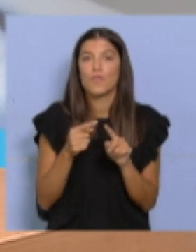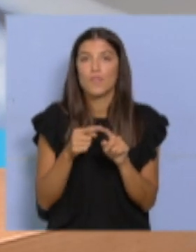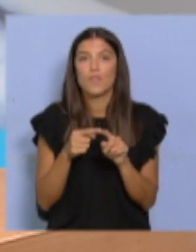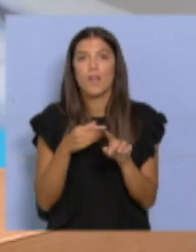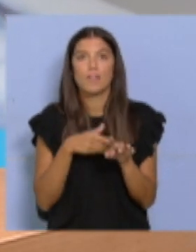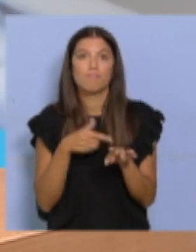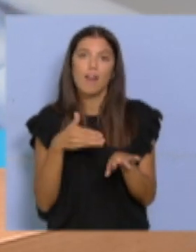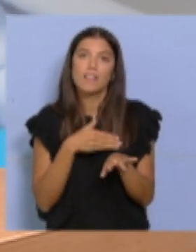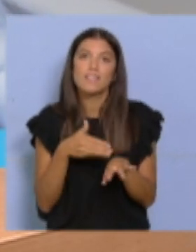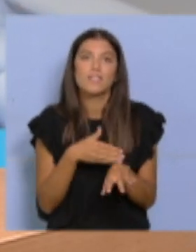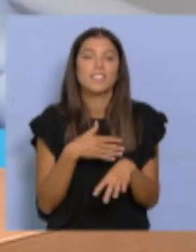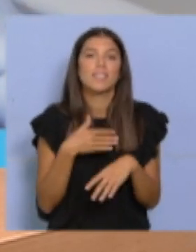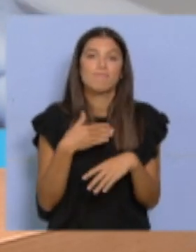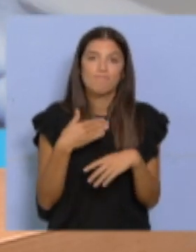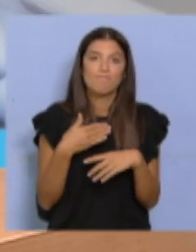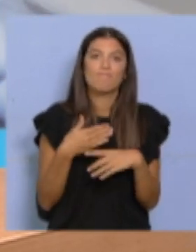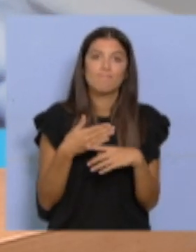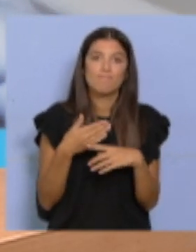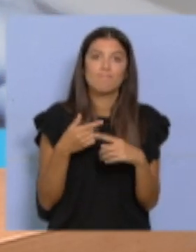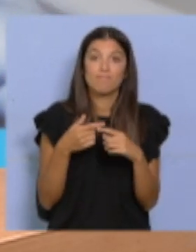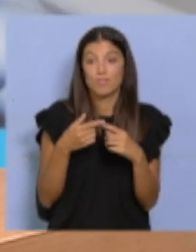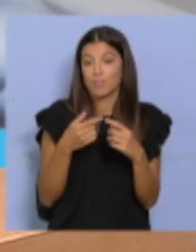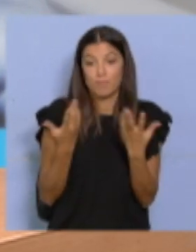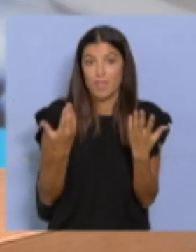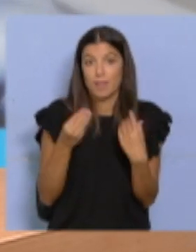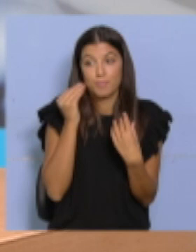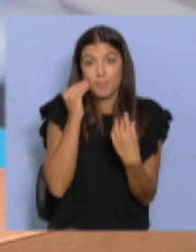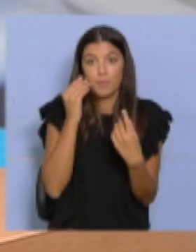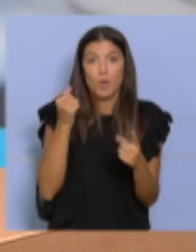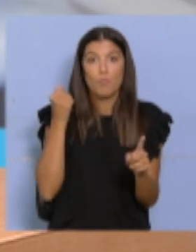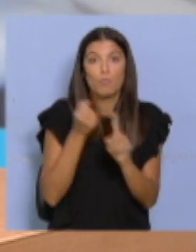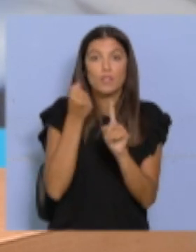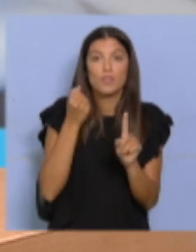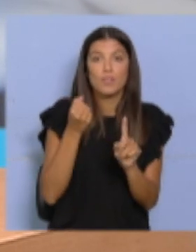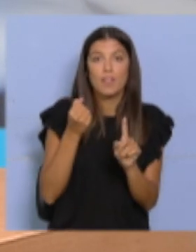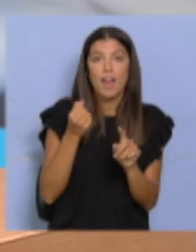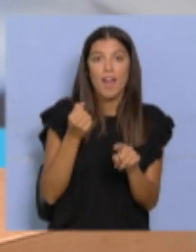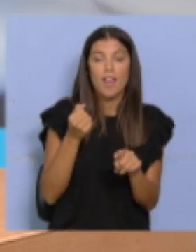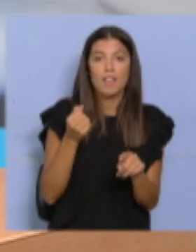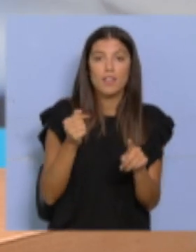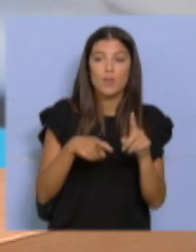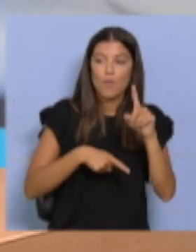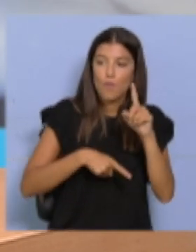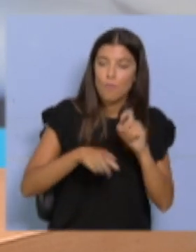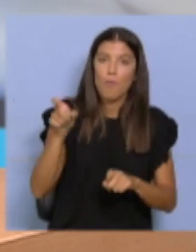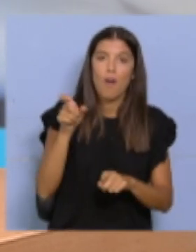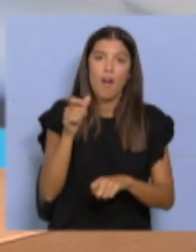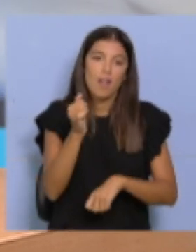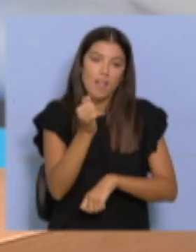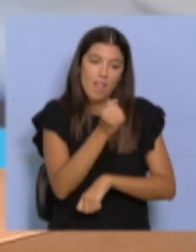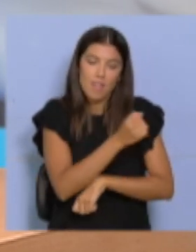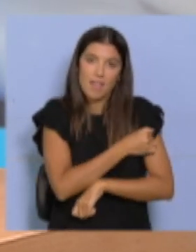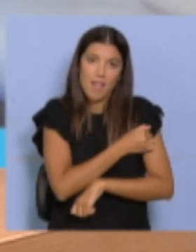um exercício próprio de um missionário que sai, que deixa um bocadinho da sua terra e que vai para outra terra e faz